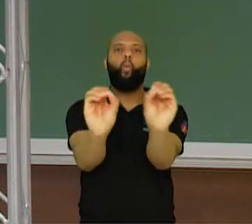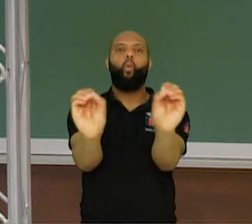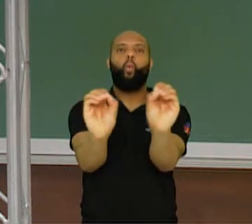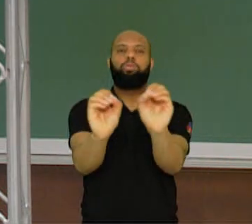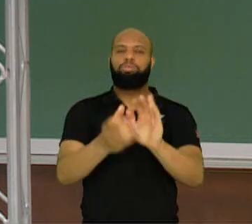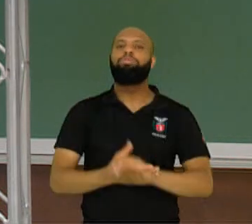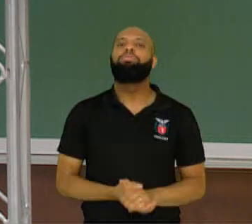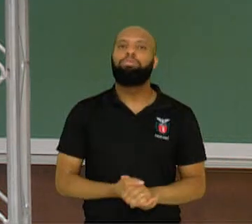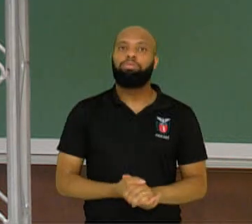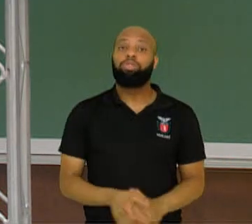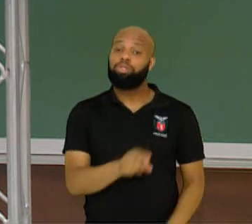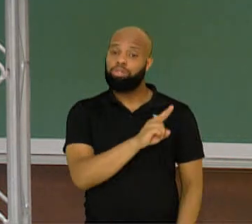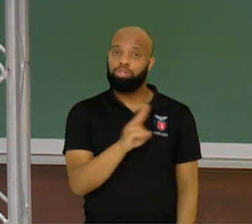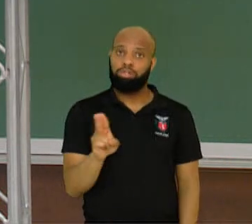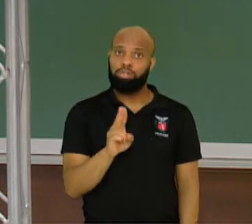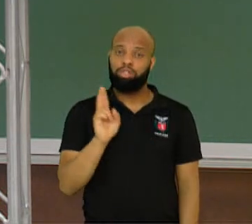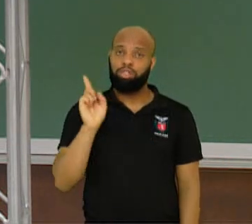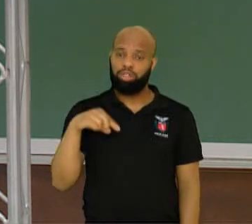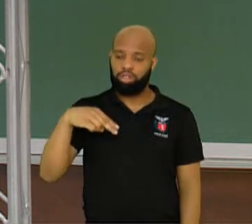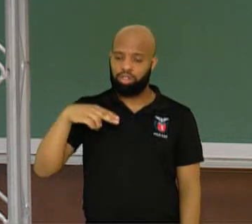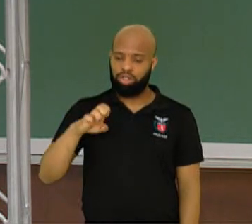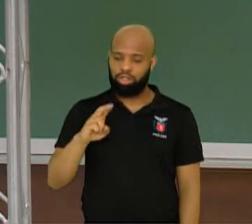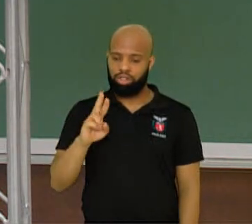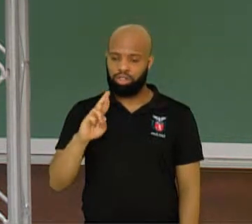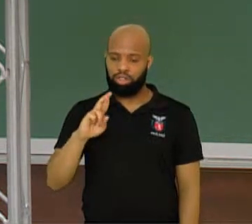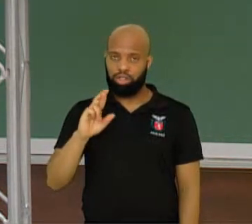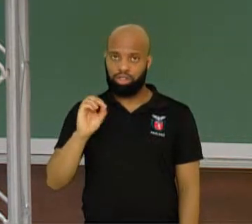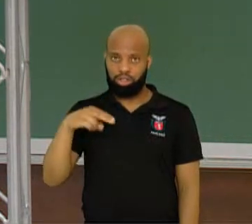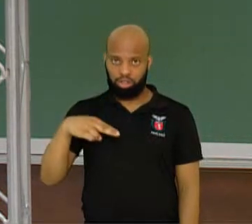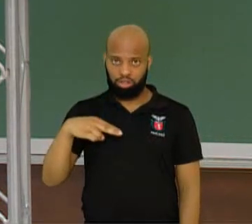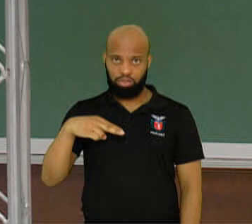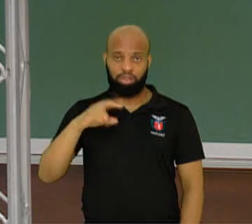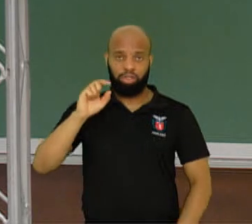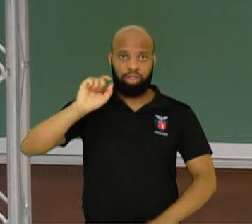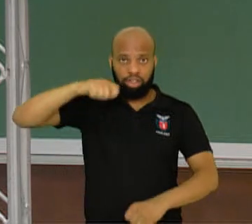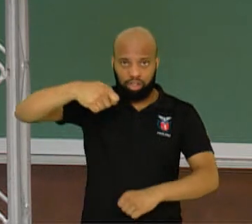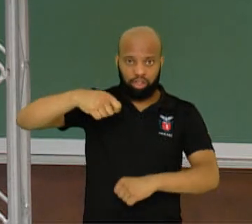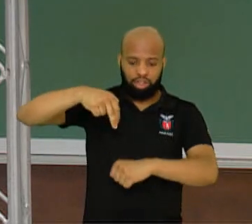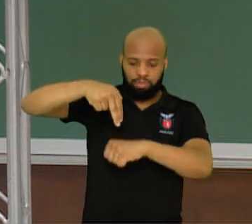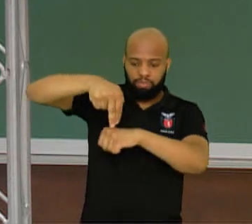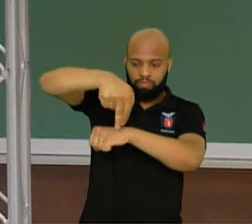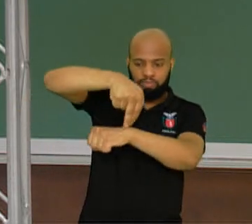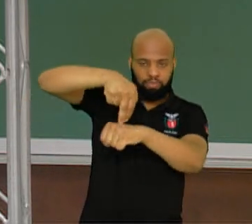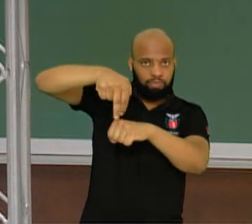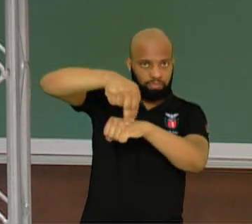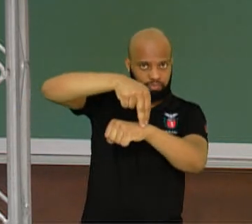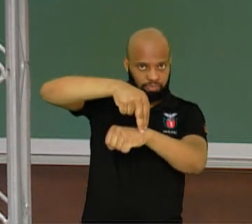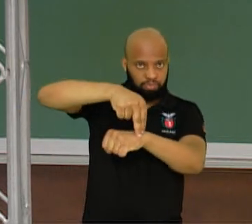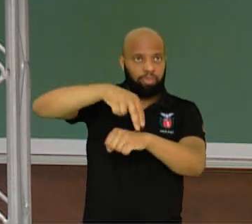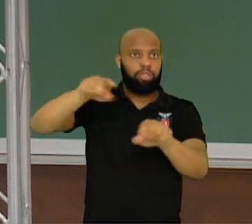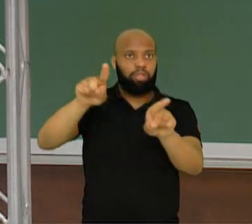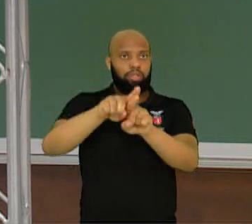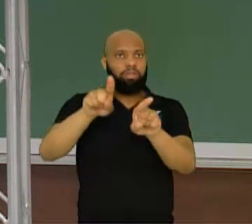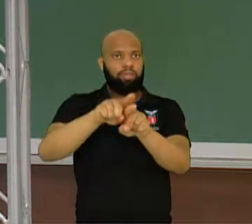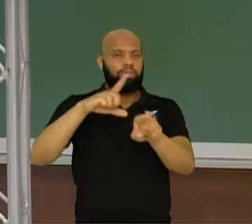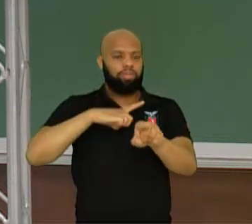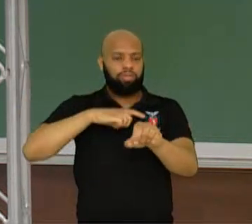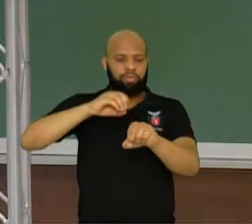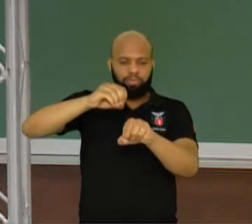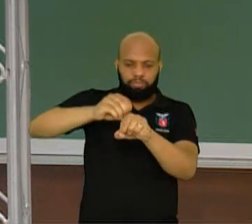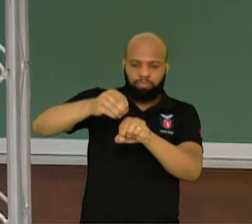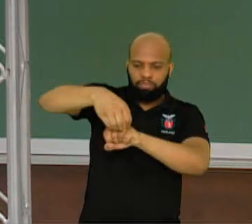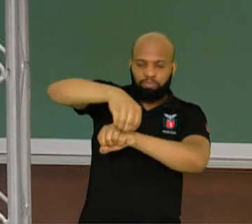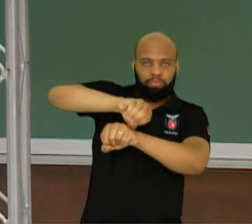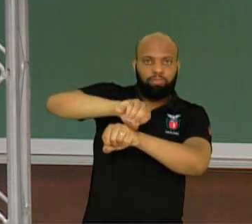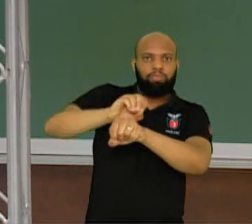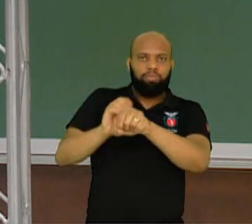elétrica, o nêutron. E em torno dos prótons e dos nêutrons, eu tenho a parte que